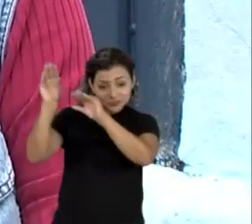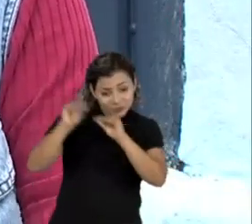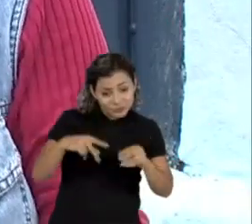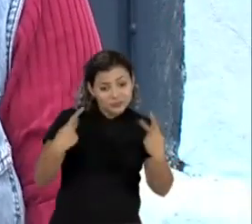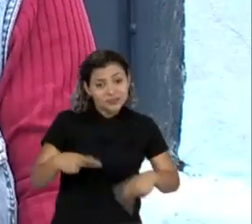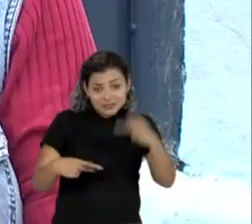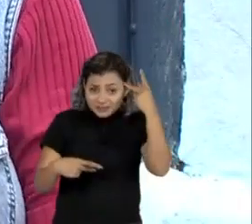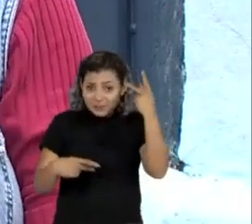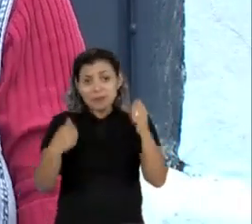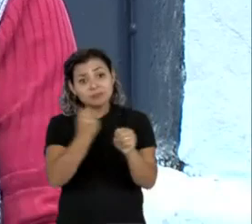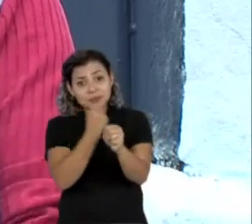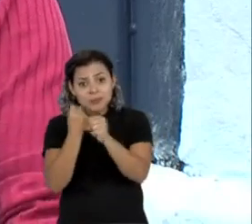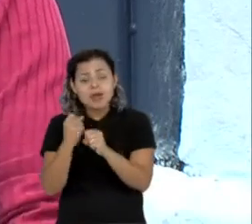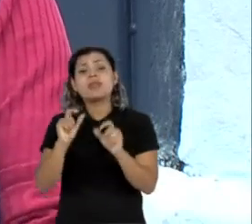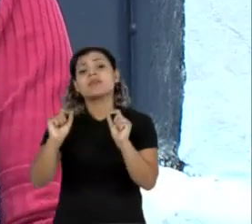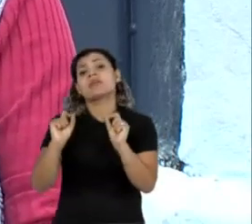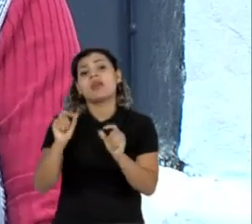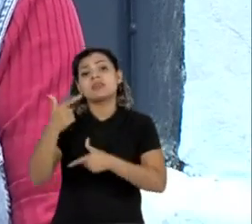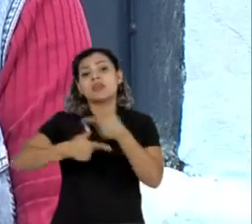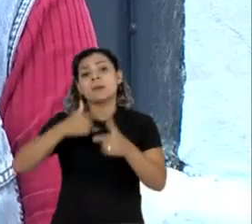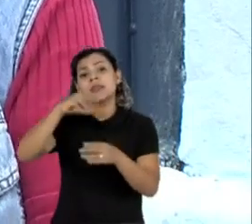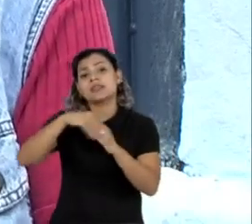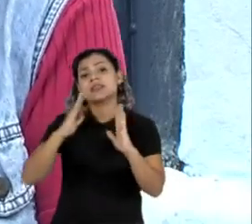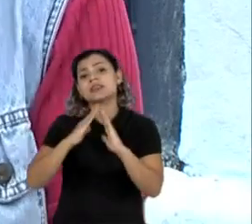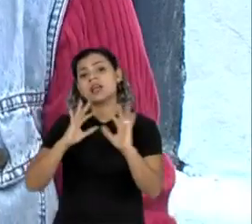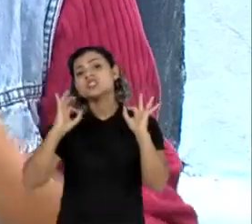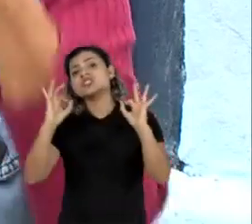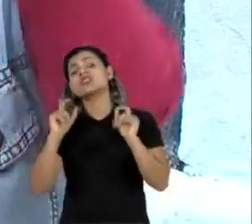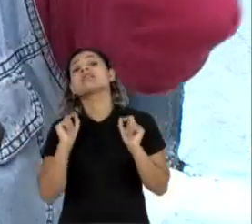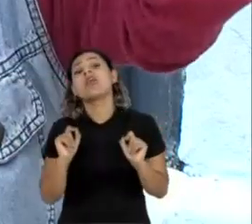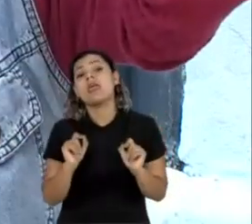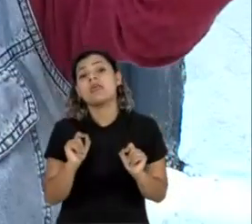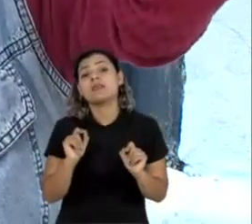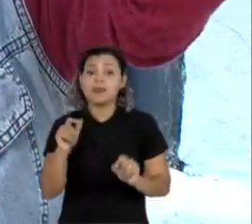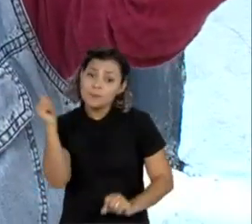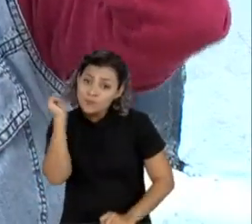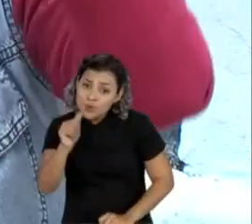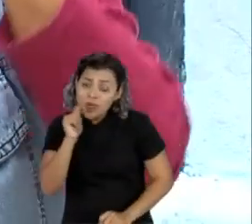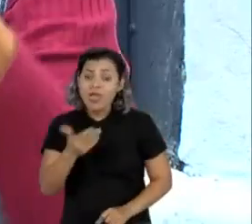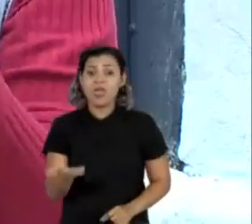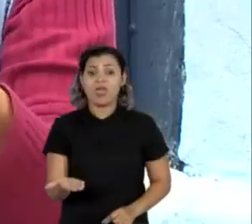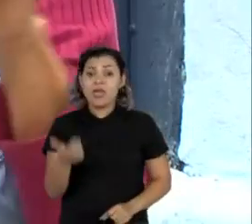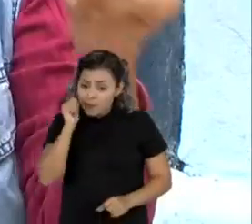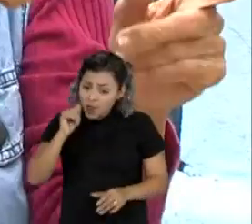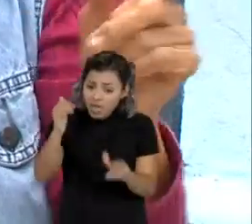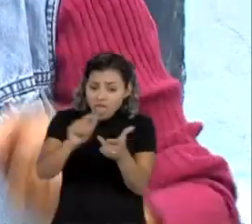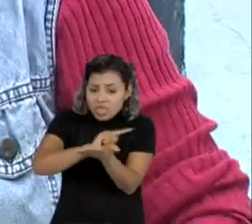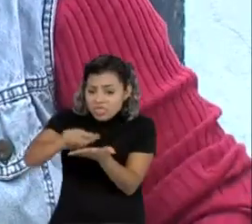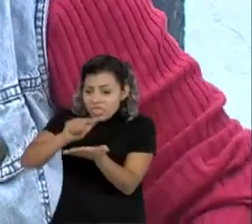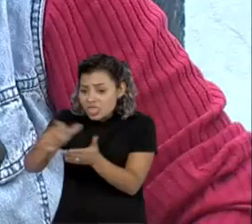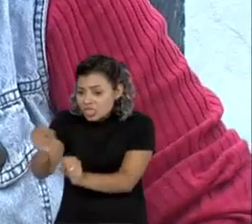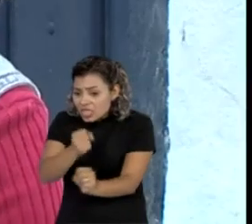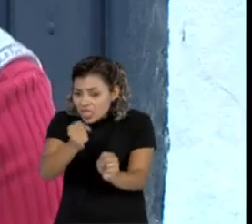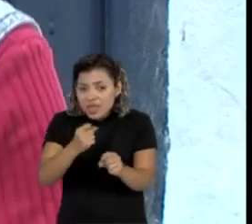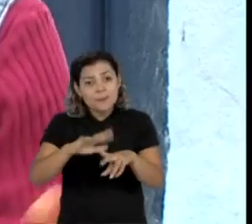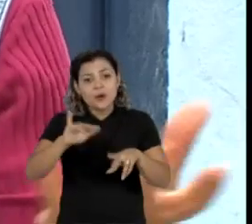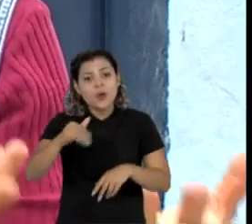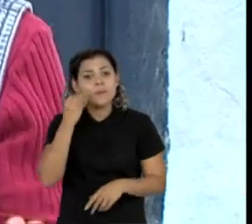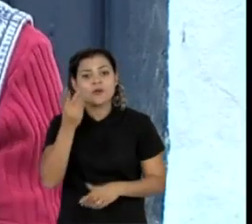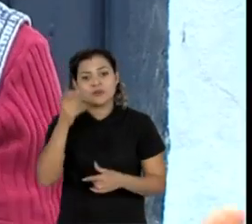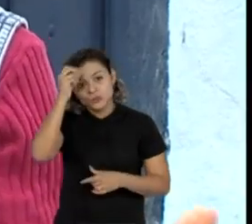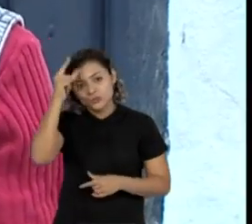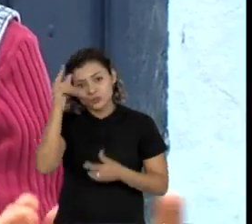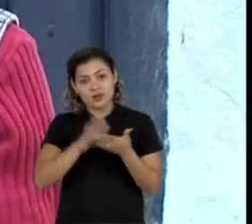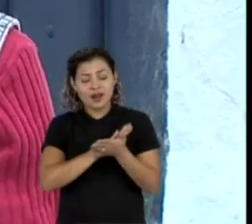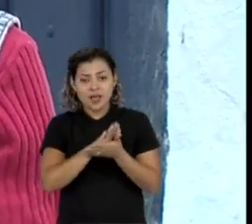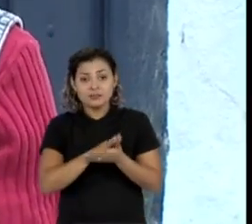Grande. Mas ninguém se dá conta disso, nem pior ainda, não aproveita da cultura deles. Você tem um